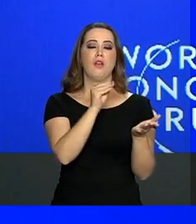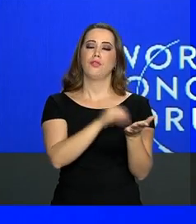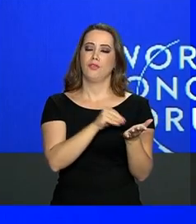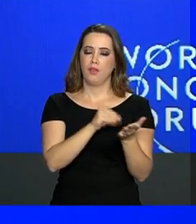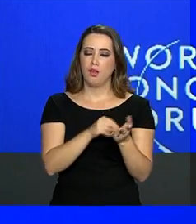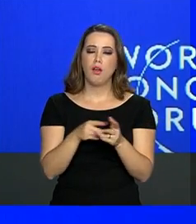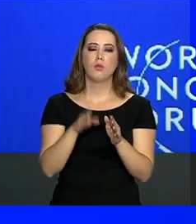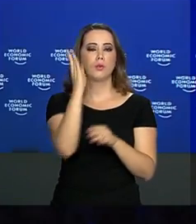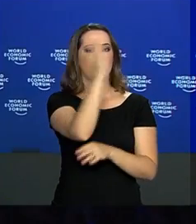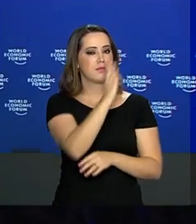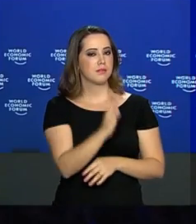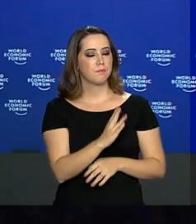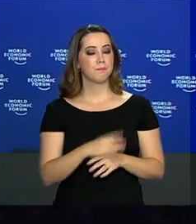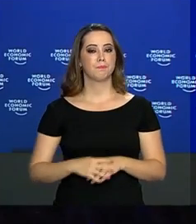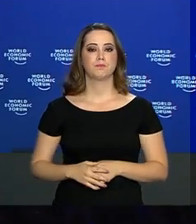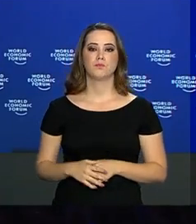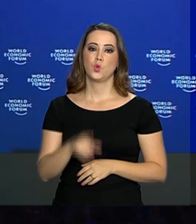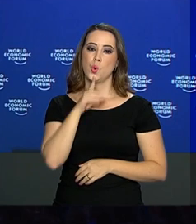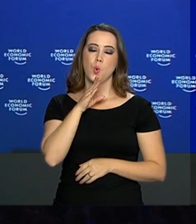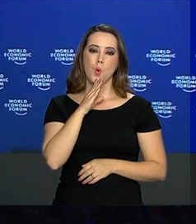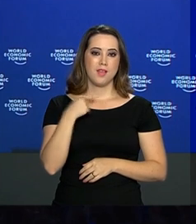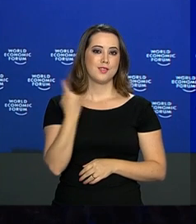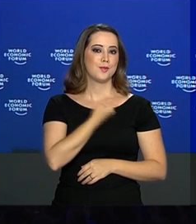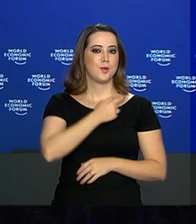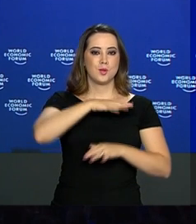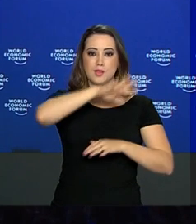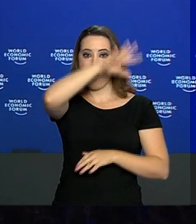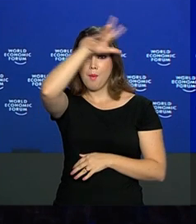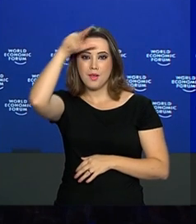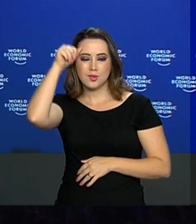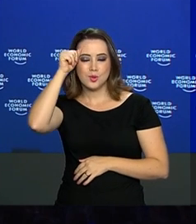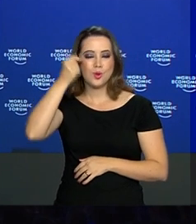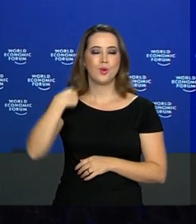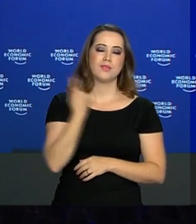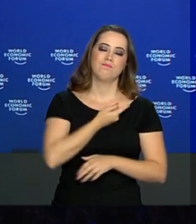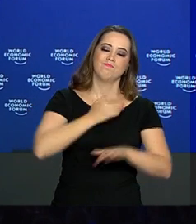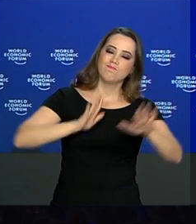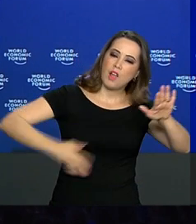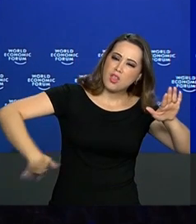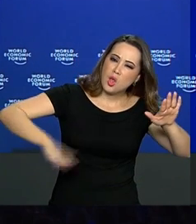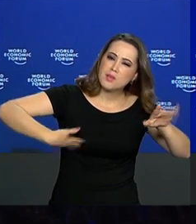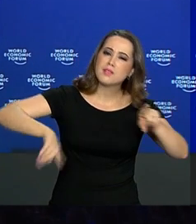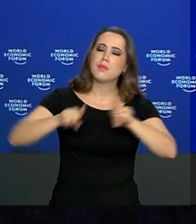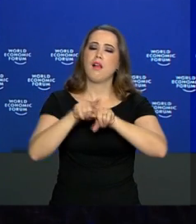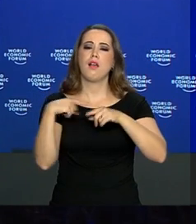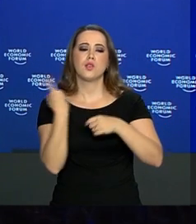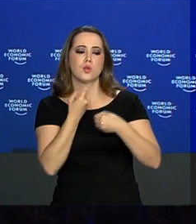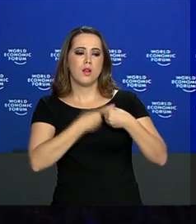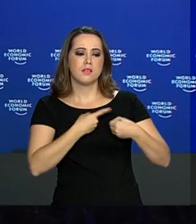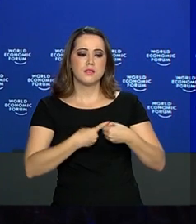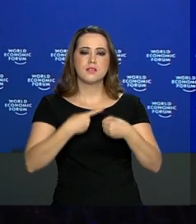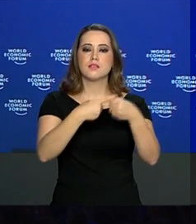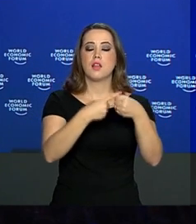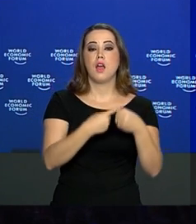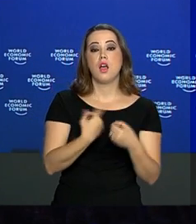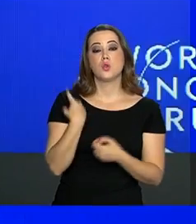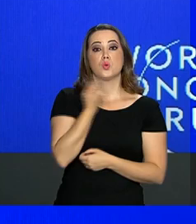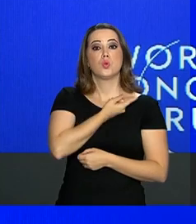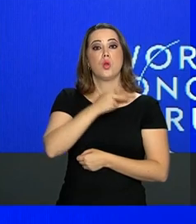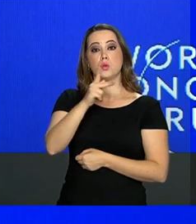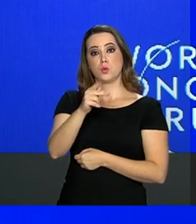mundo. Conheça a nossa Amazônia, nossas praias, nossas cidades, nosso Pantanal.